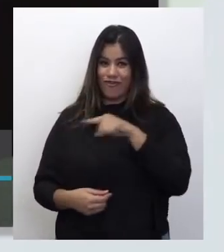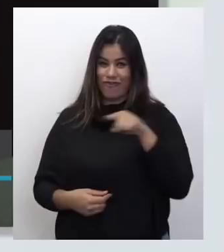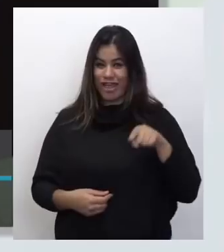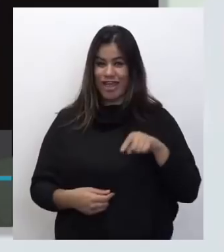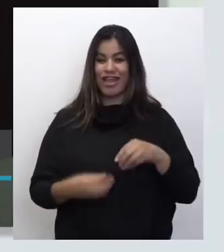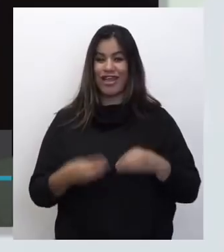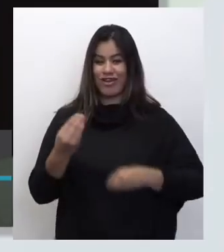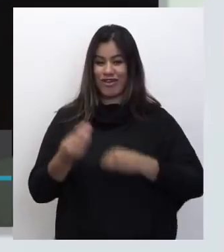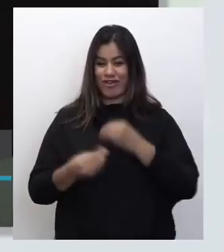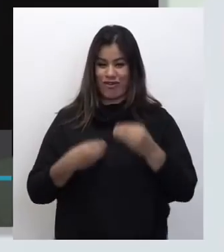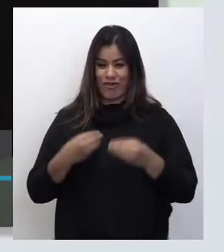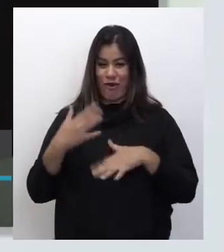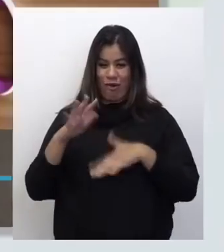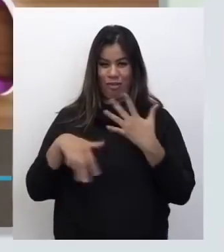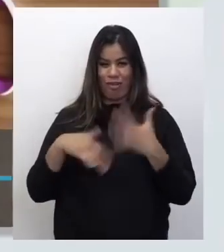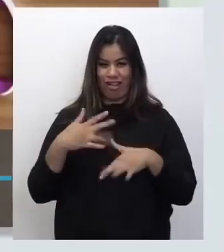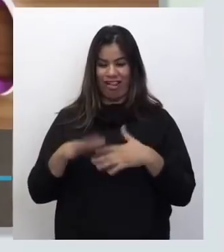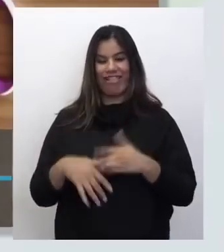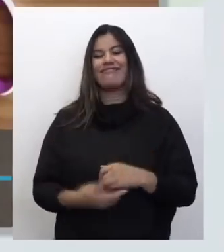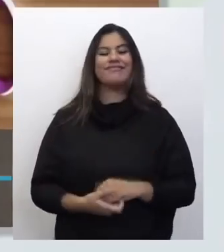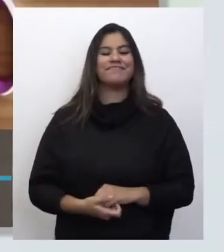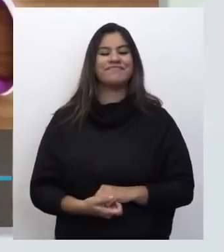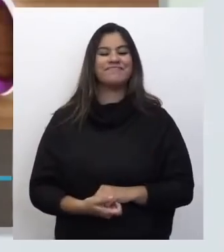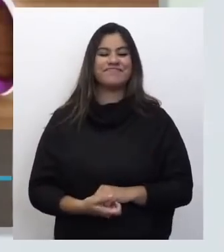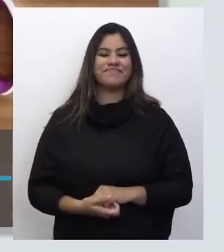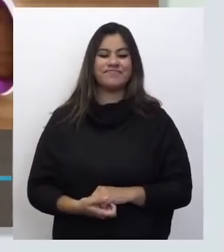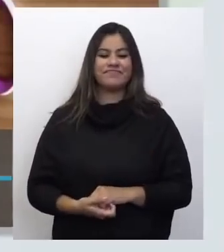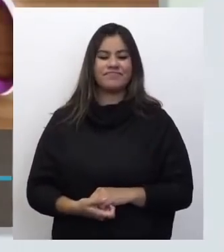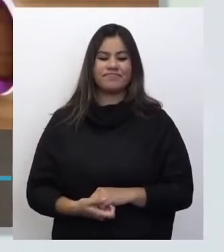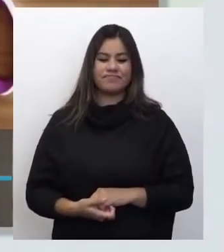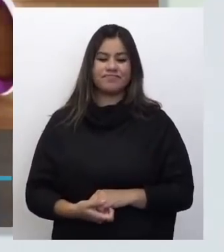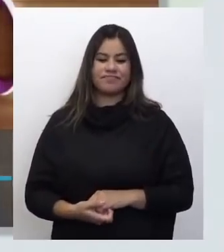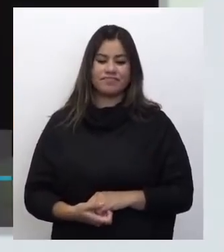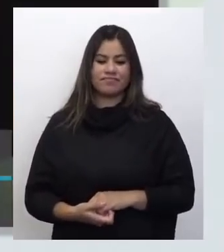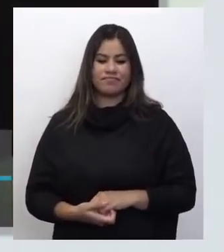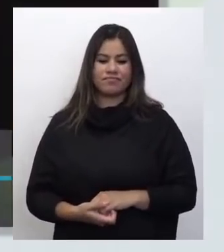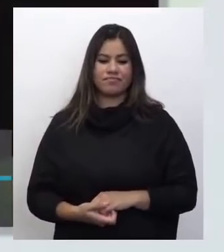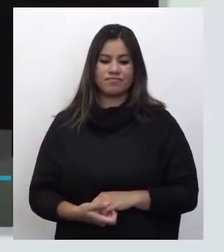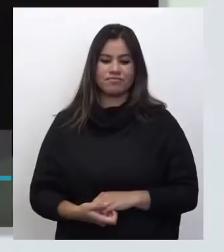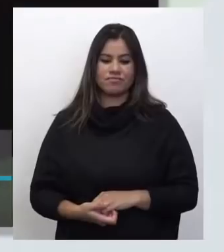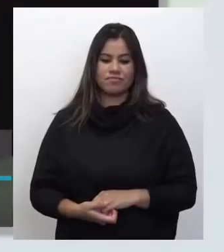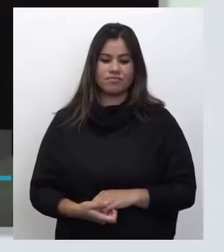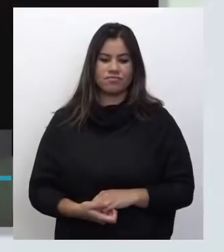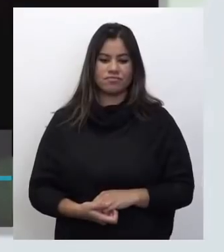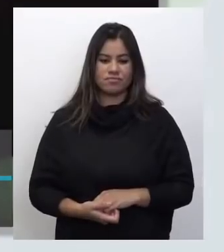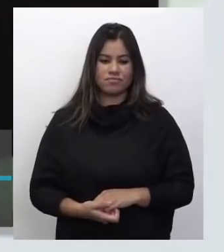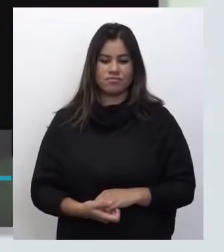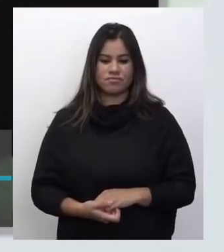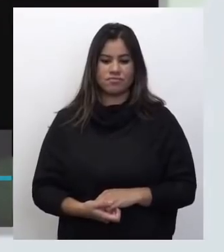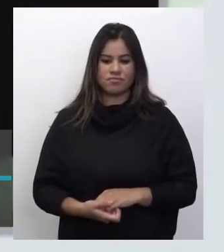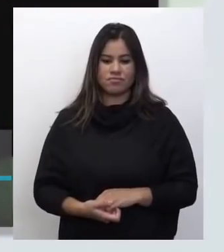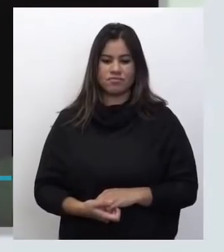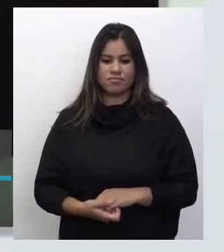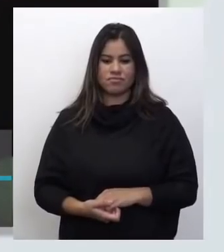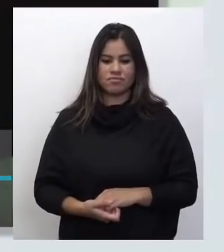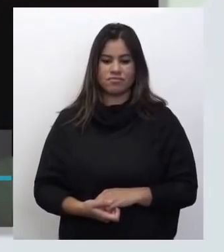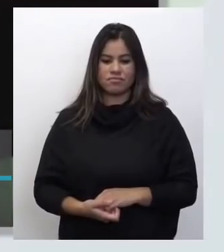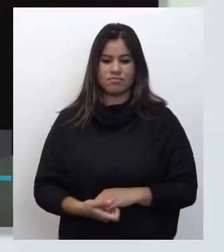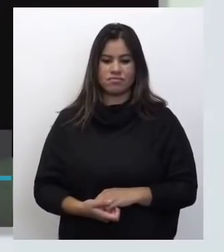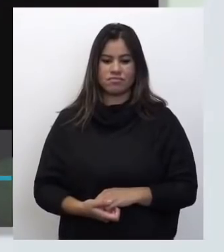como é que fica aqui a mesa, né? Então, ó, vou grudar. Não está dando certo aqui. Deixa eu